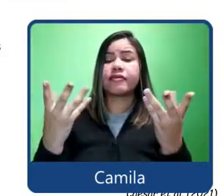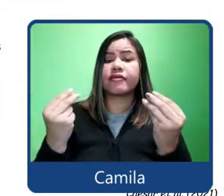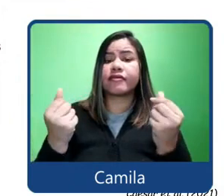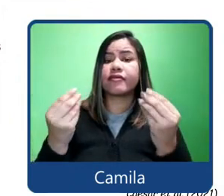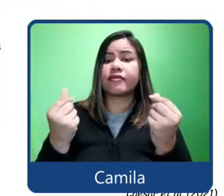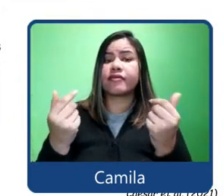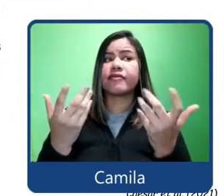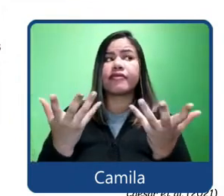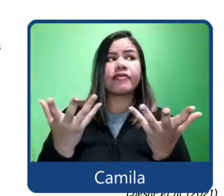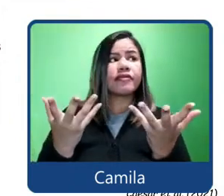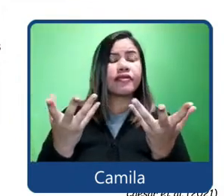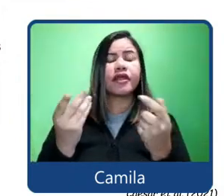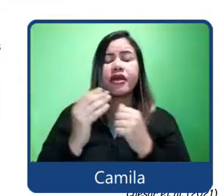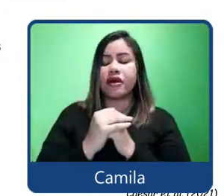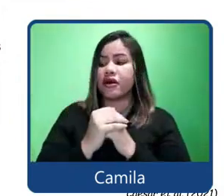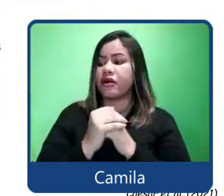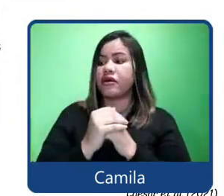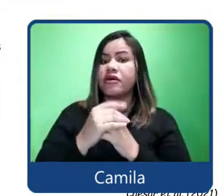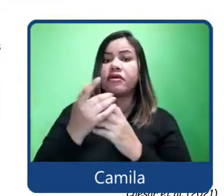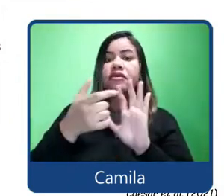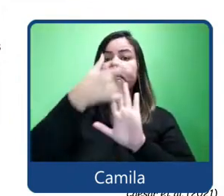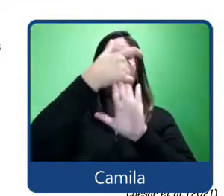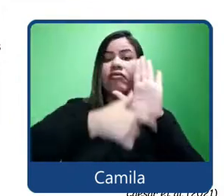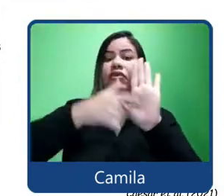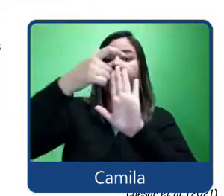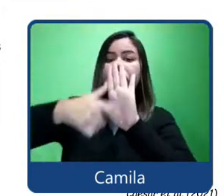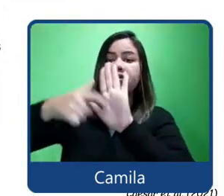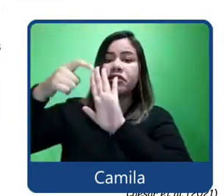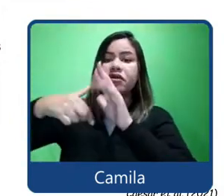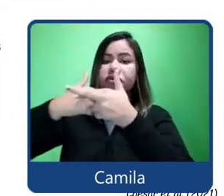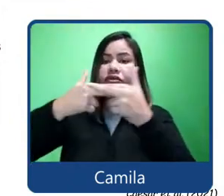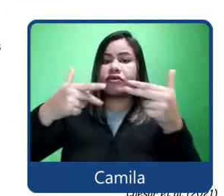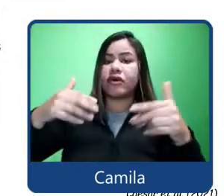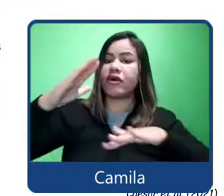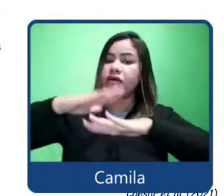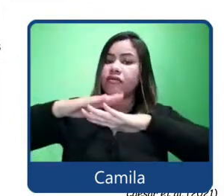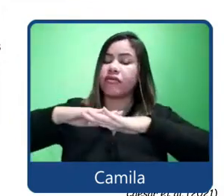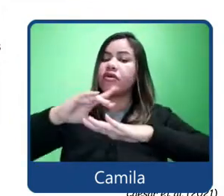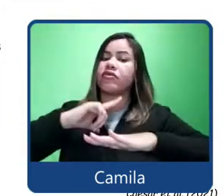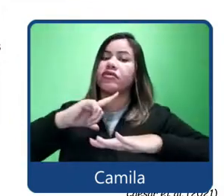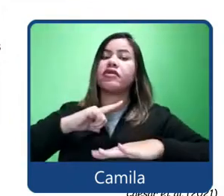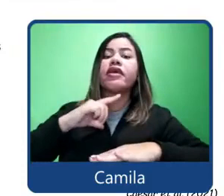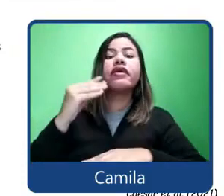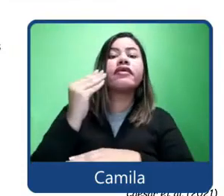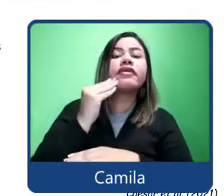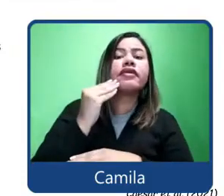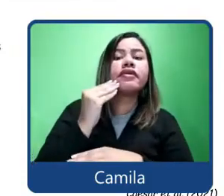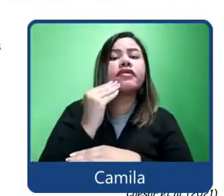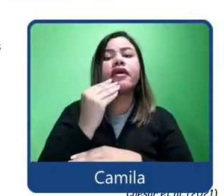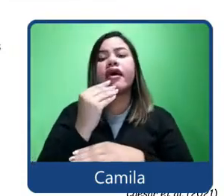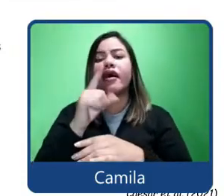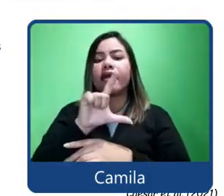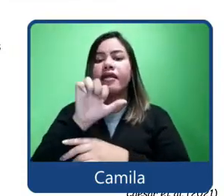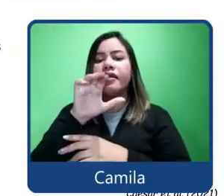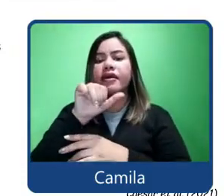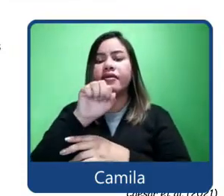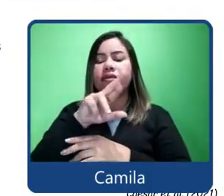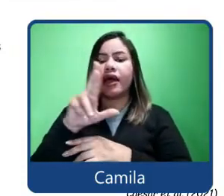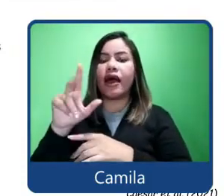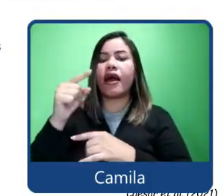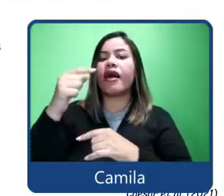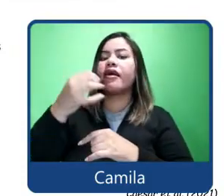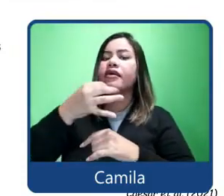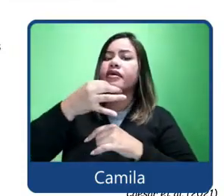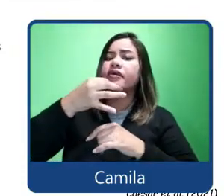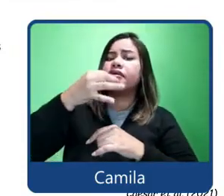incapacidade de diversos modelos que nós temos em simular limiares críticos e as consequências desses limiares críticos